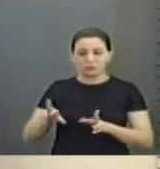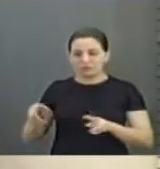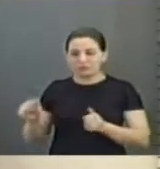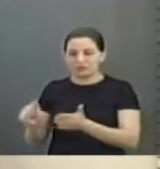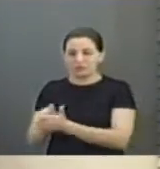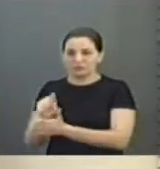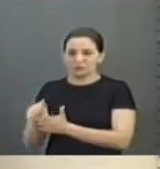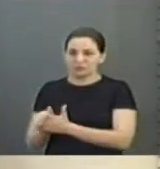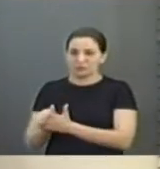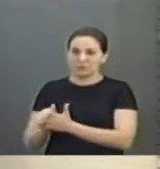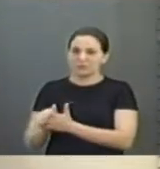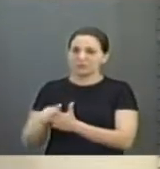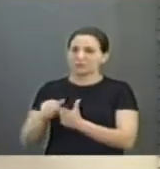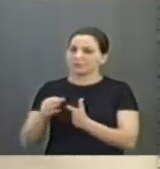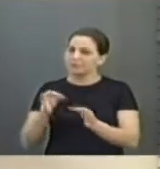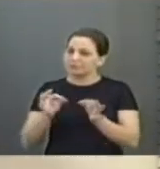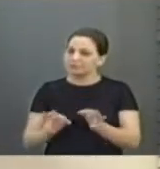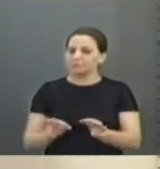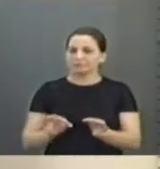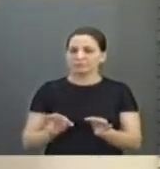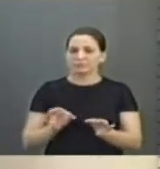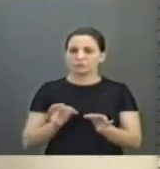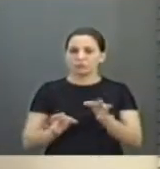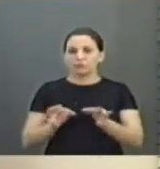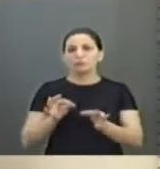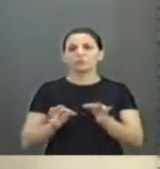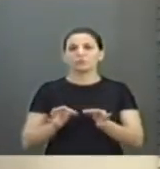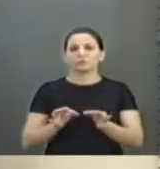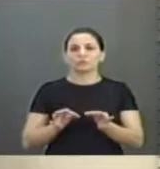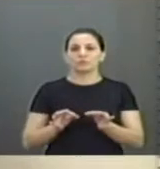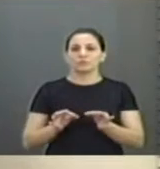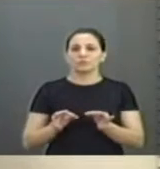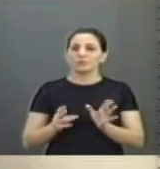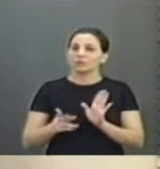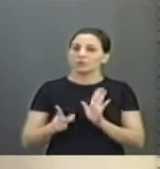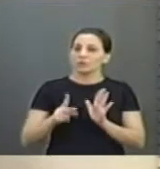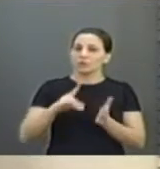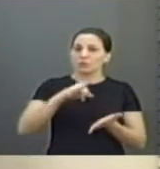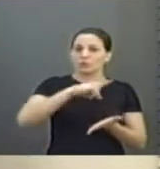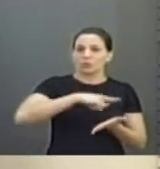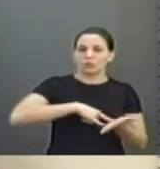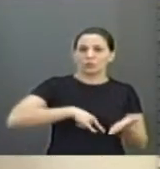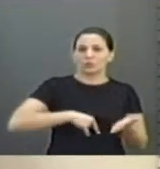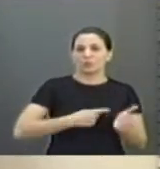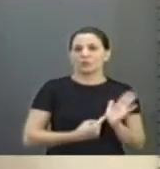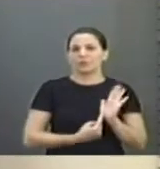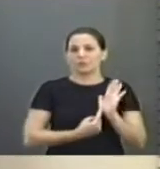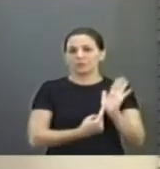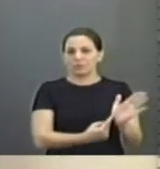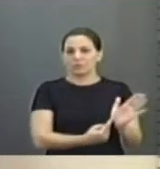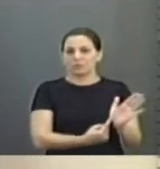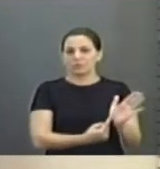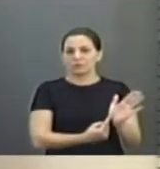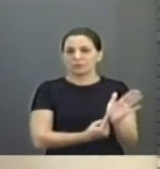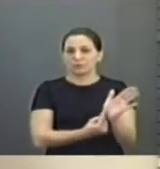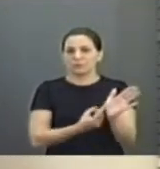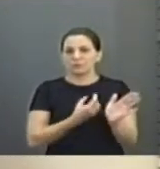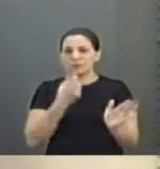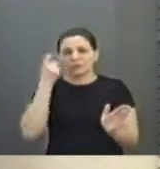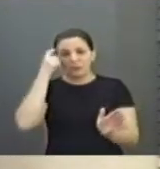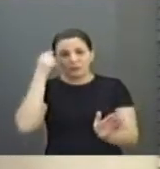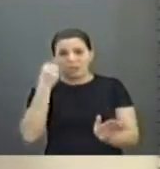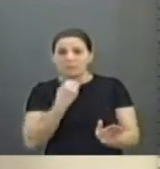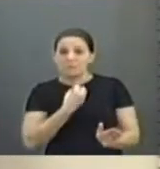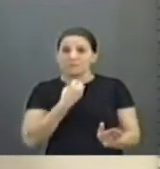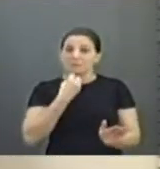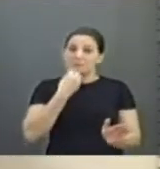De maneira contundente. A liminar mostra um bom senso que,